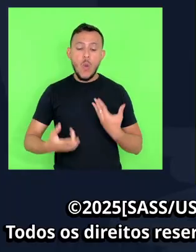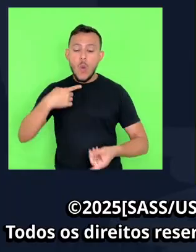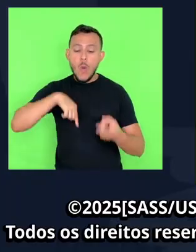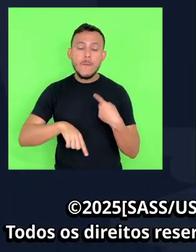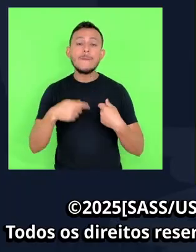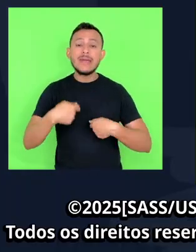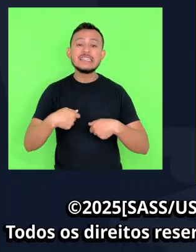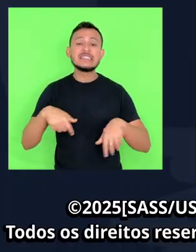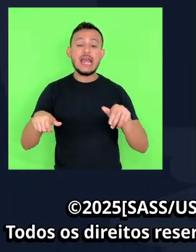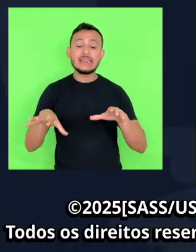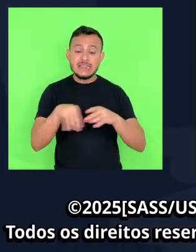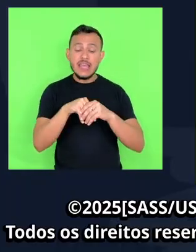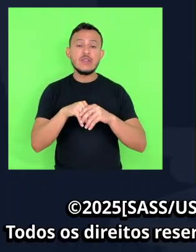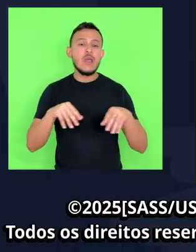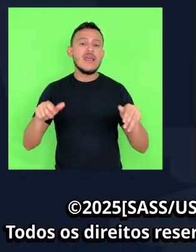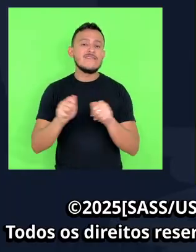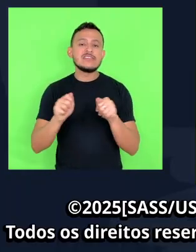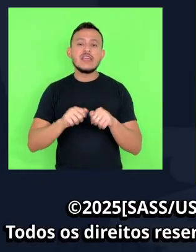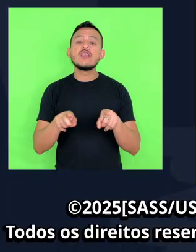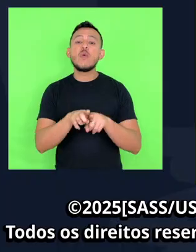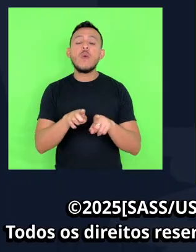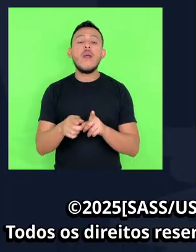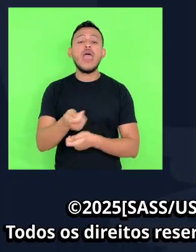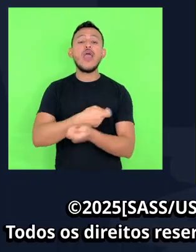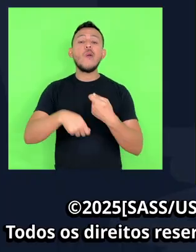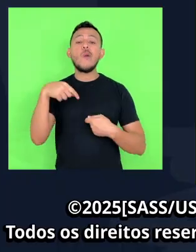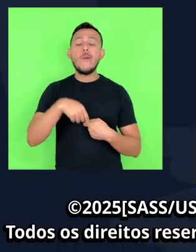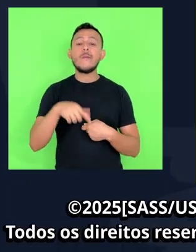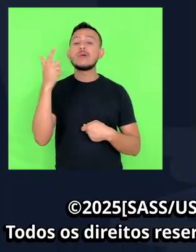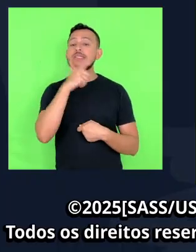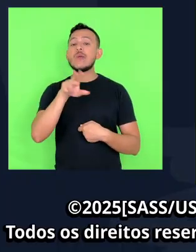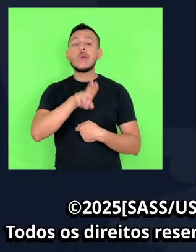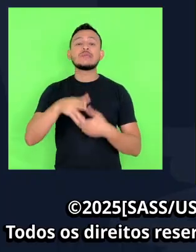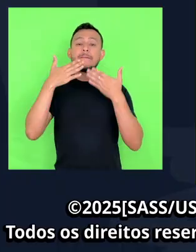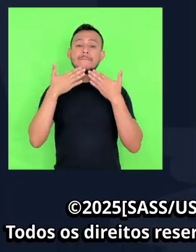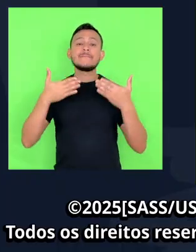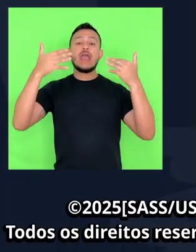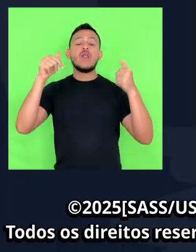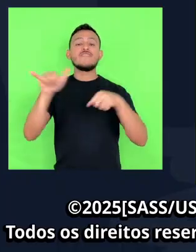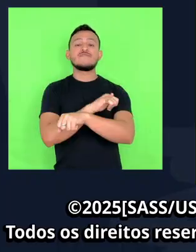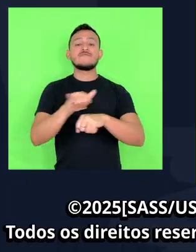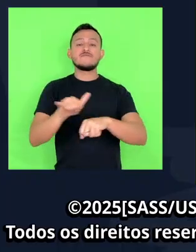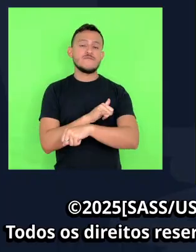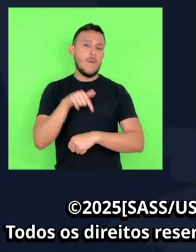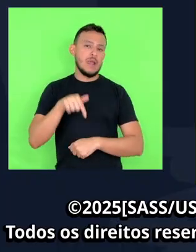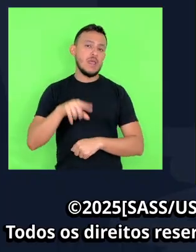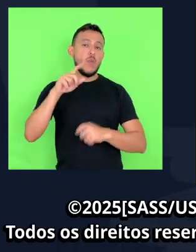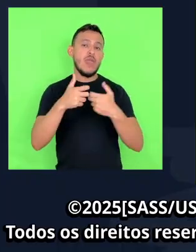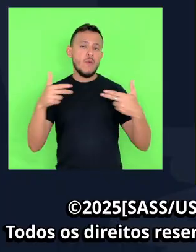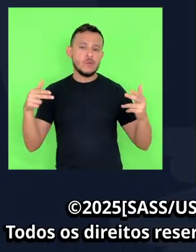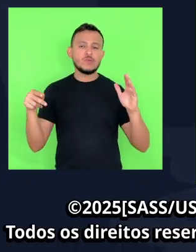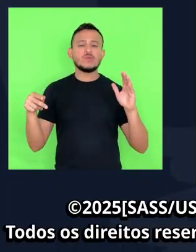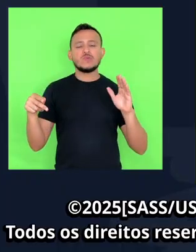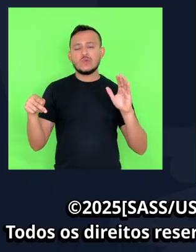que operar de uma forma muito econômica para usar de melhor forma possível os